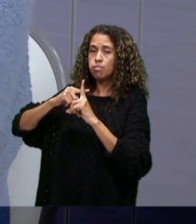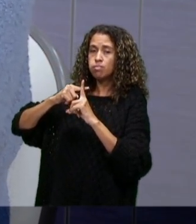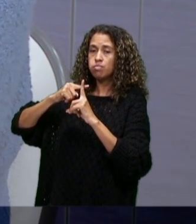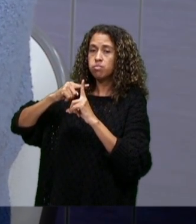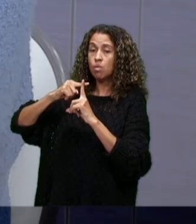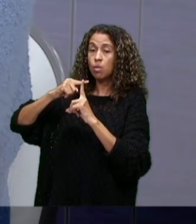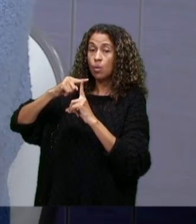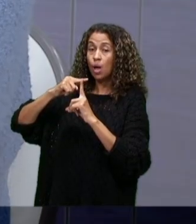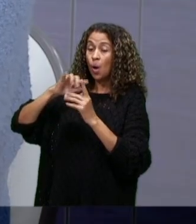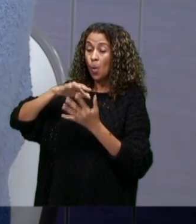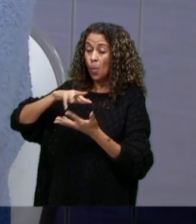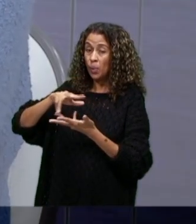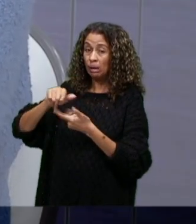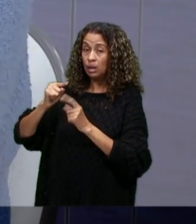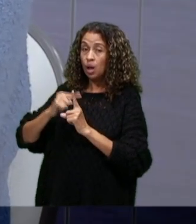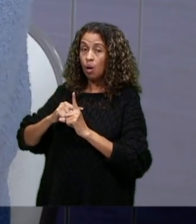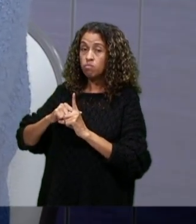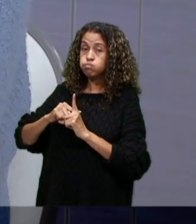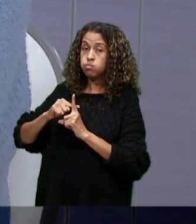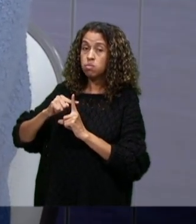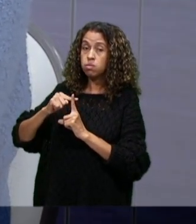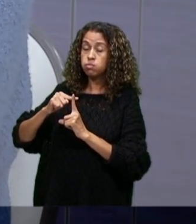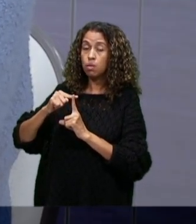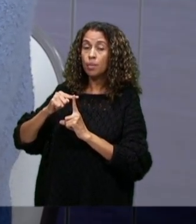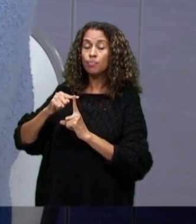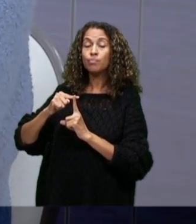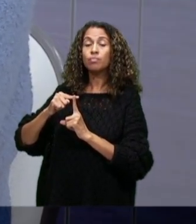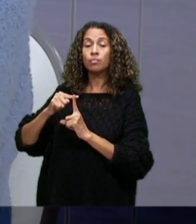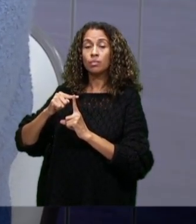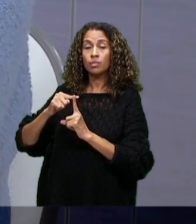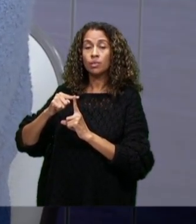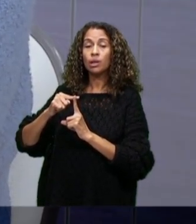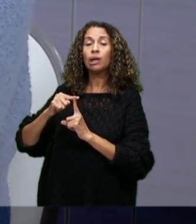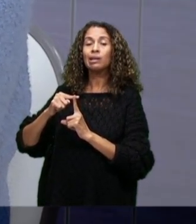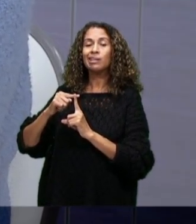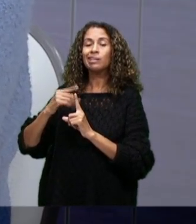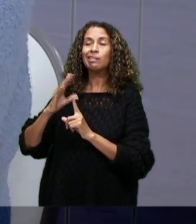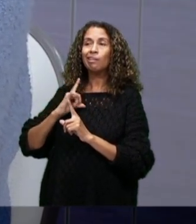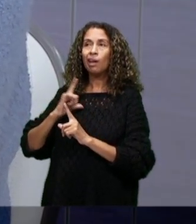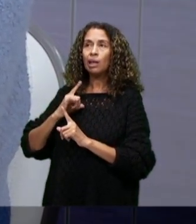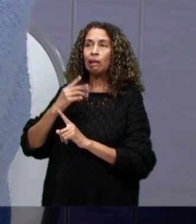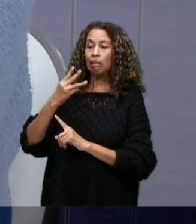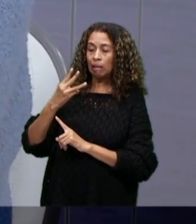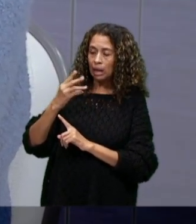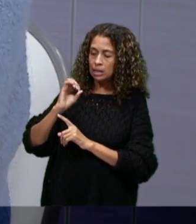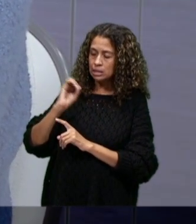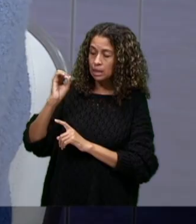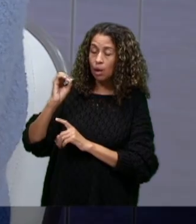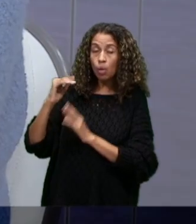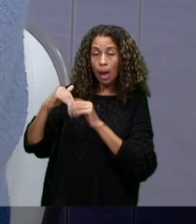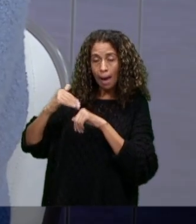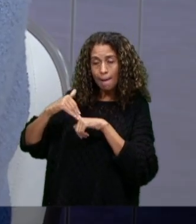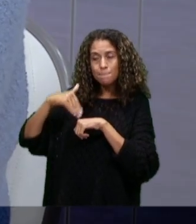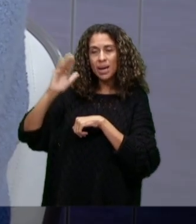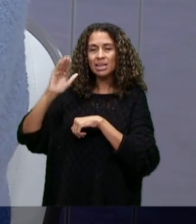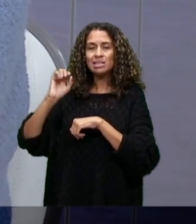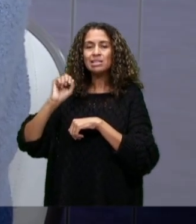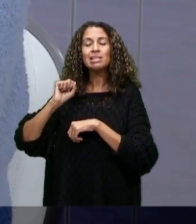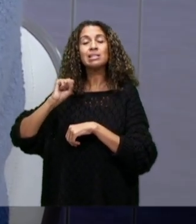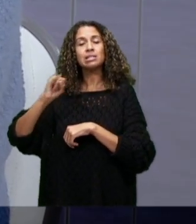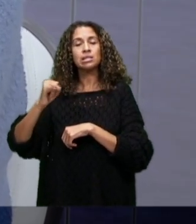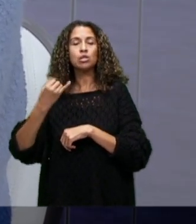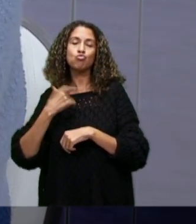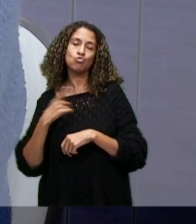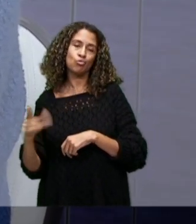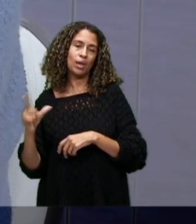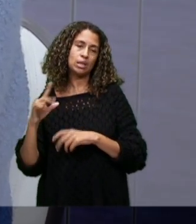em média, nosso planeta está 1,3 graus Celsius acima do que seria esperado, né, se não tivesse a